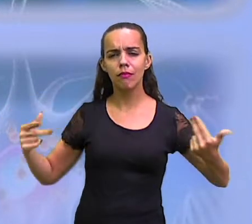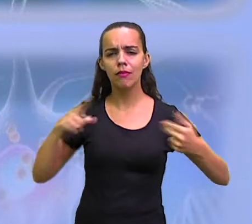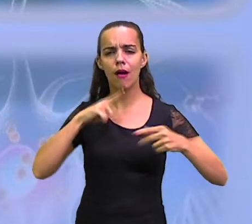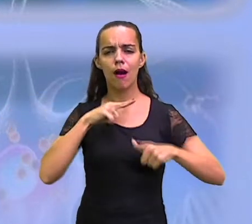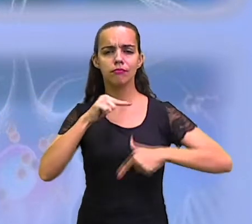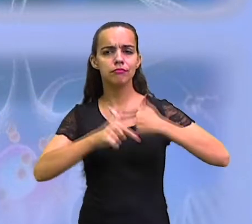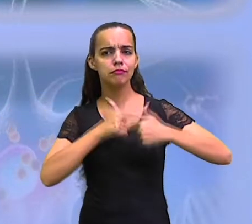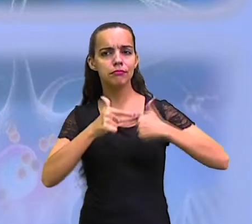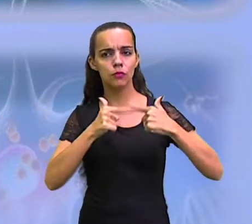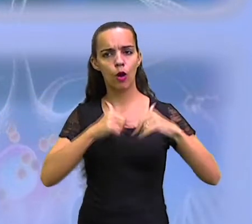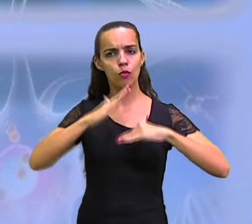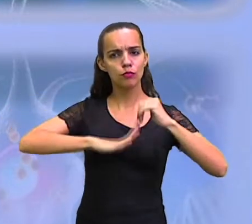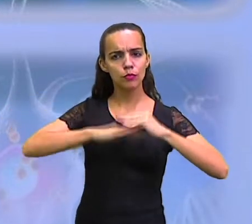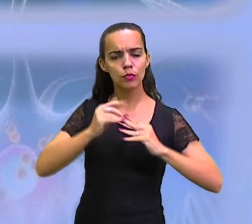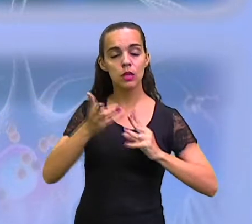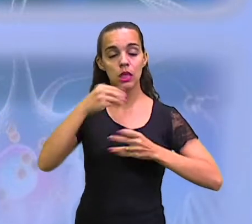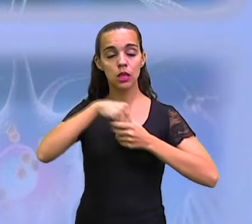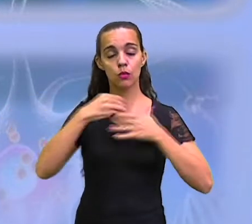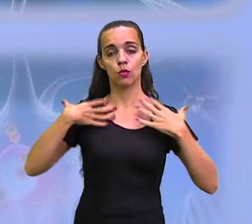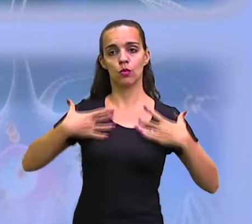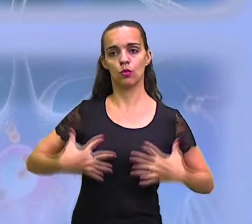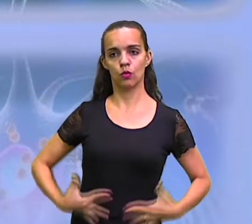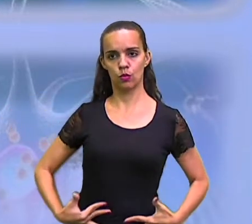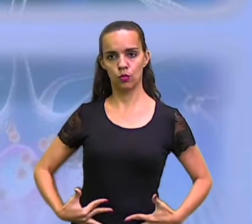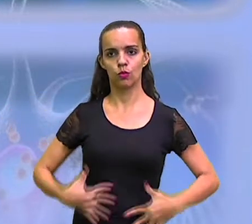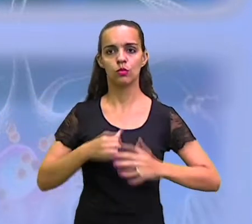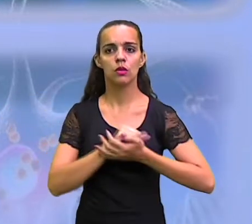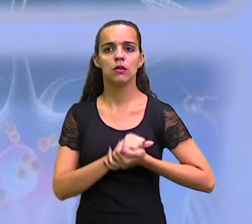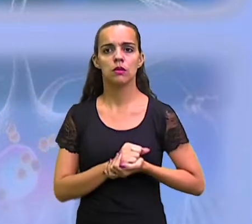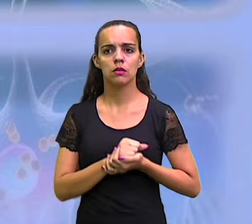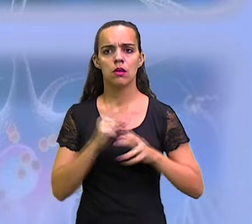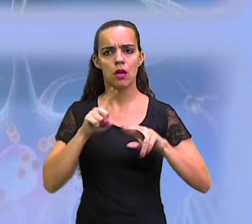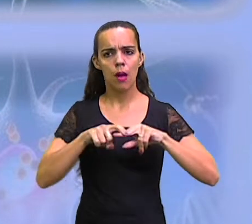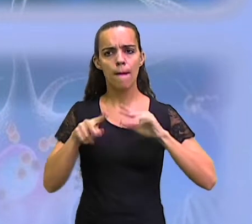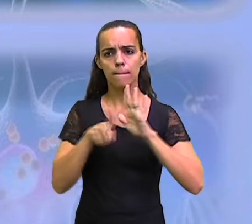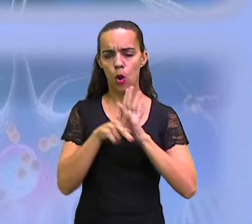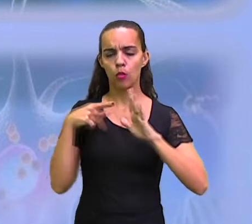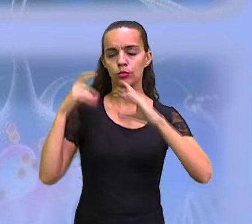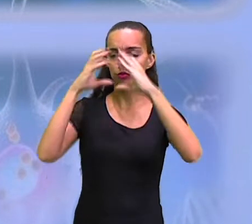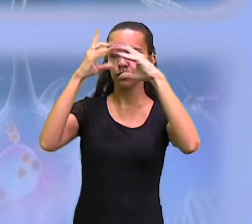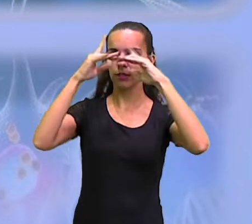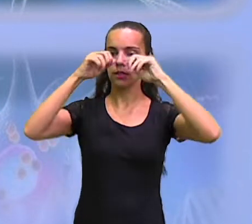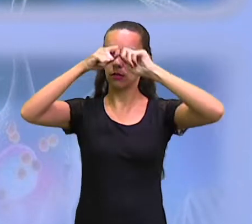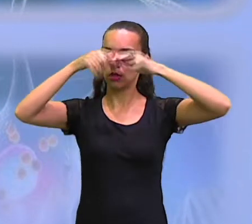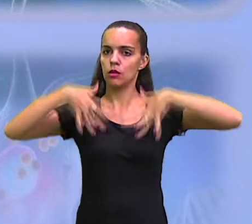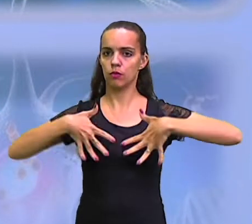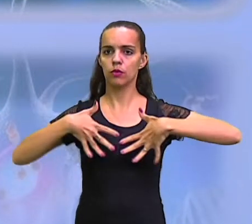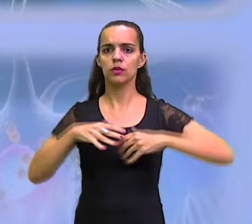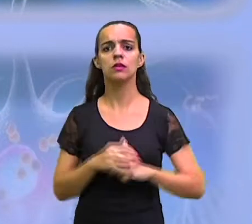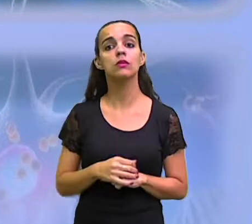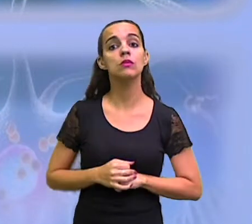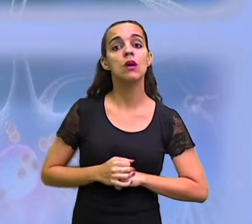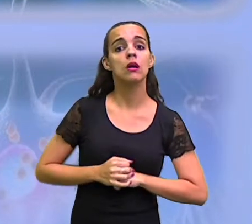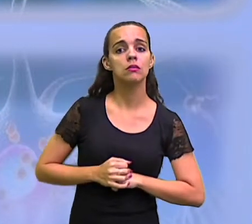que ocorrem no nosso corpo é o nosso sistema nervoso.